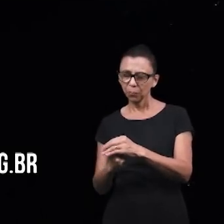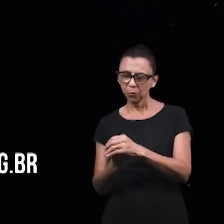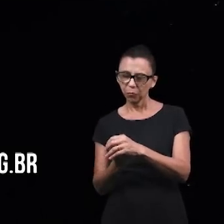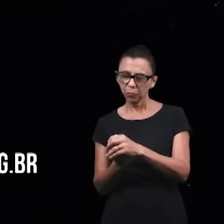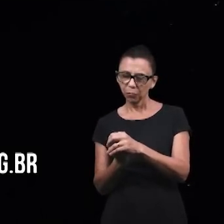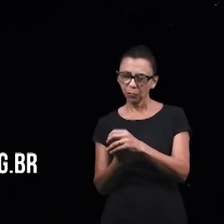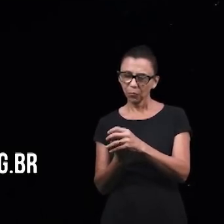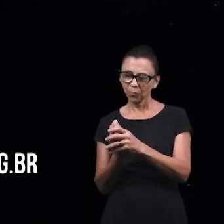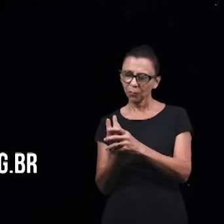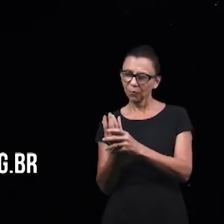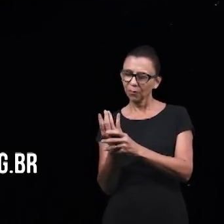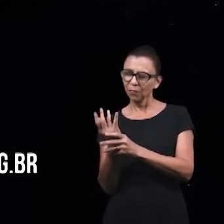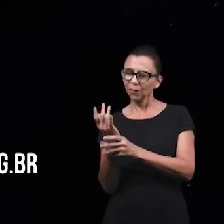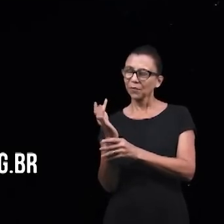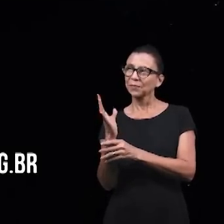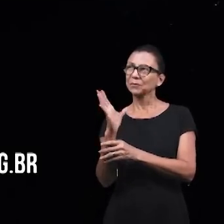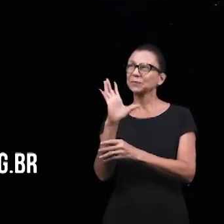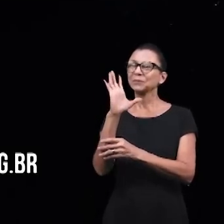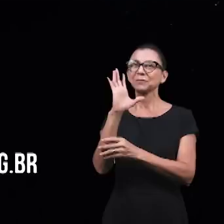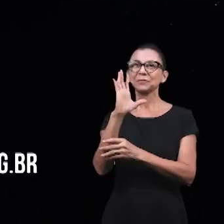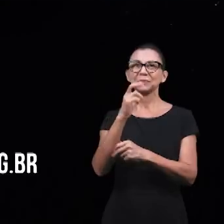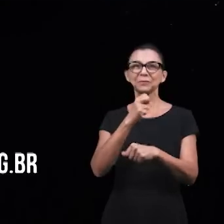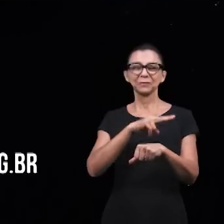em teu